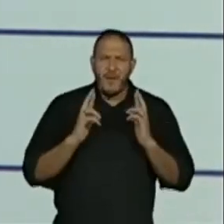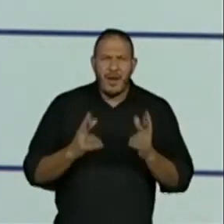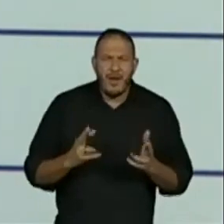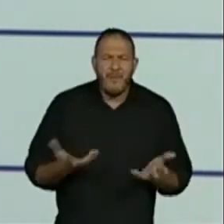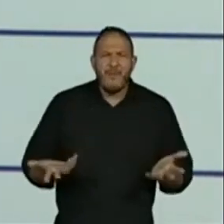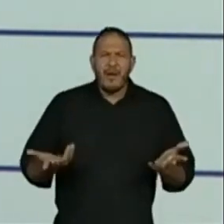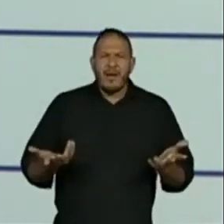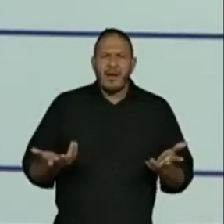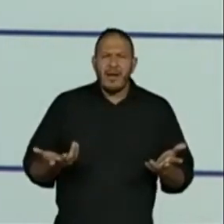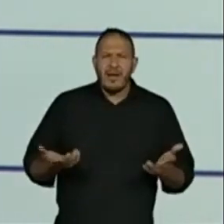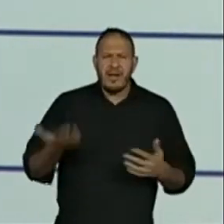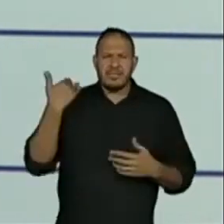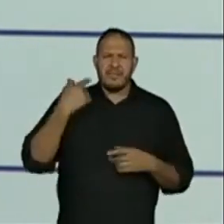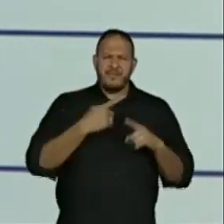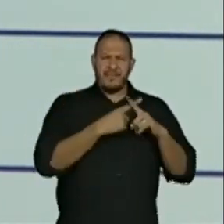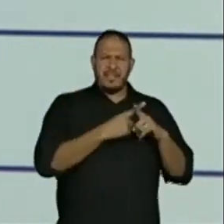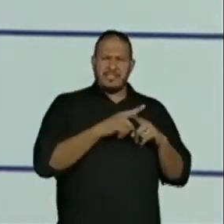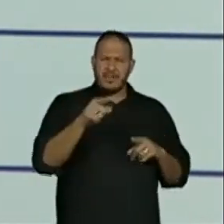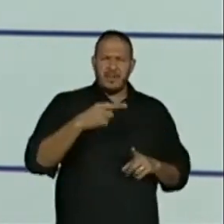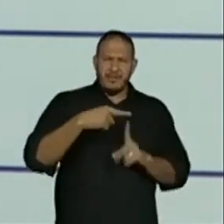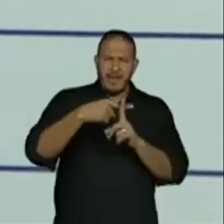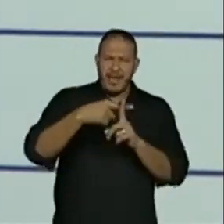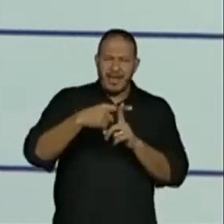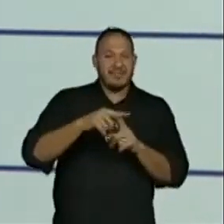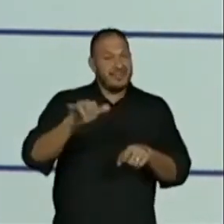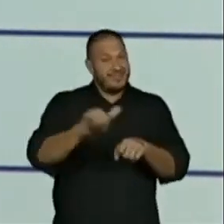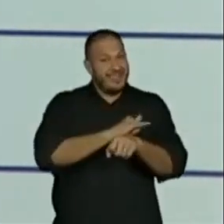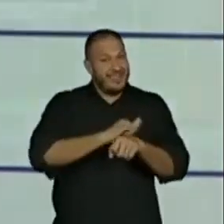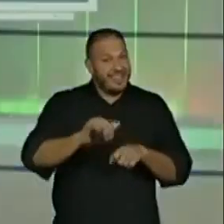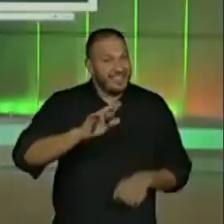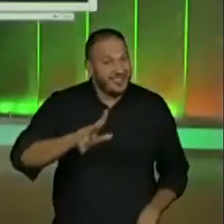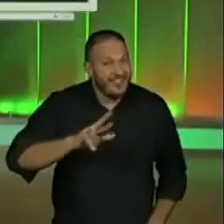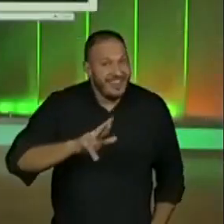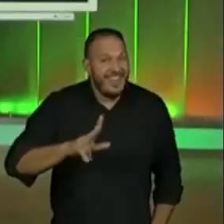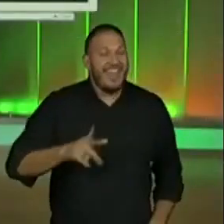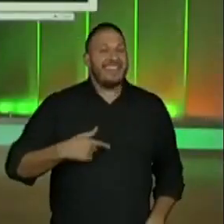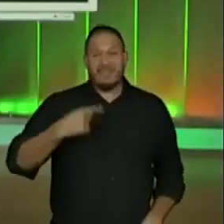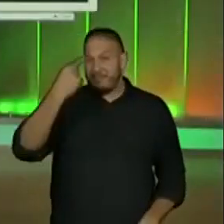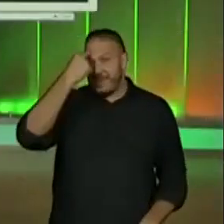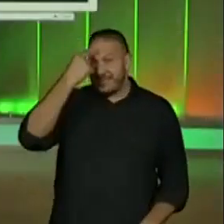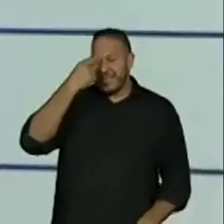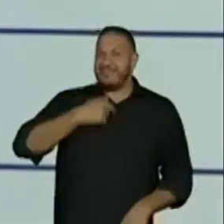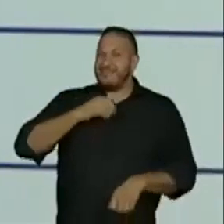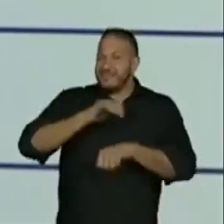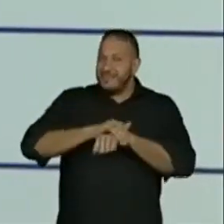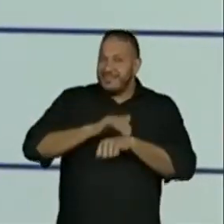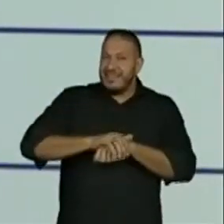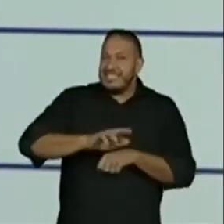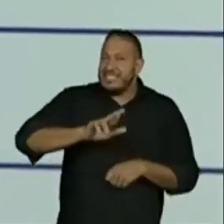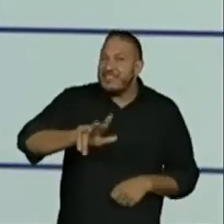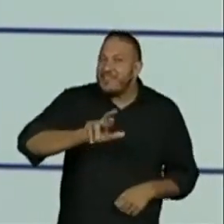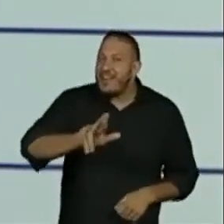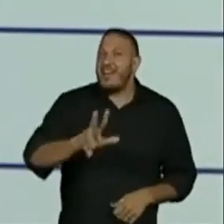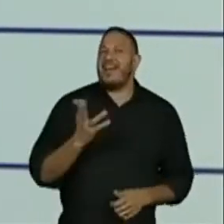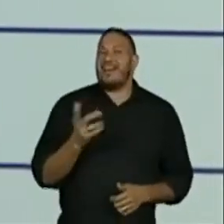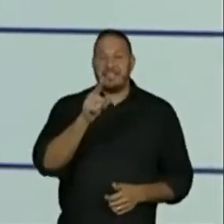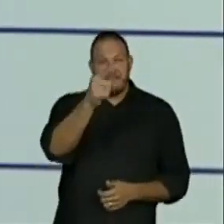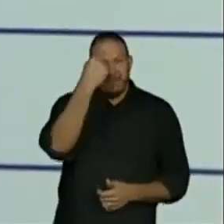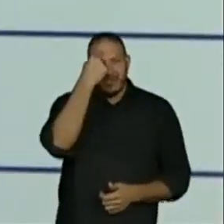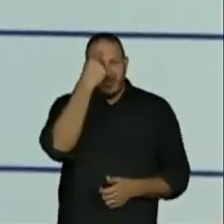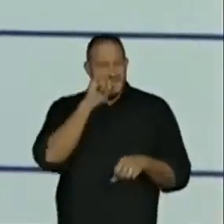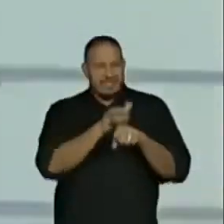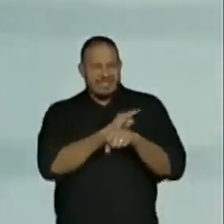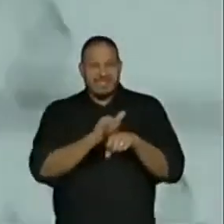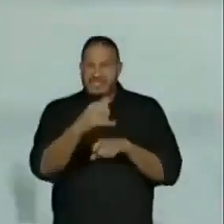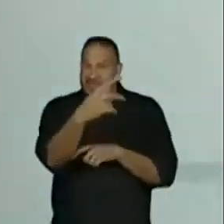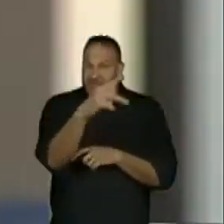do cálculo que eu fiz acima. Mas é uma outra estratégia, eu pensei de uma outra maneira. Você provavelmente pensou aí da sua